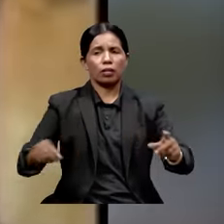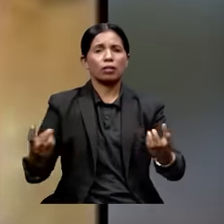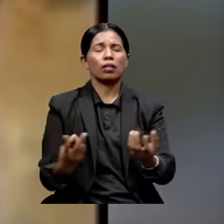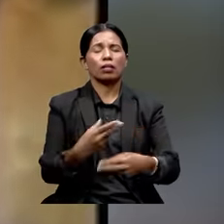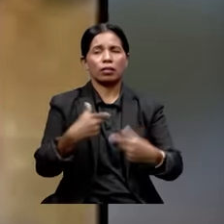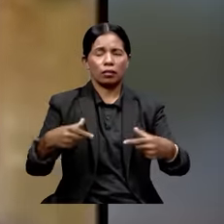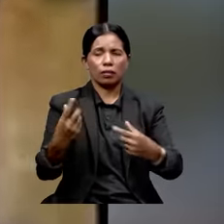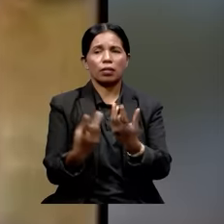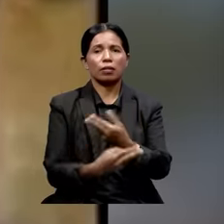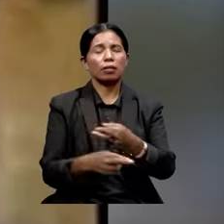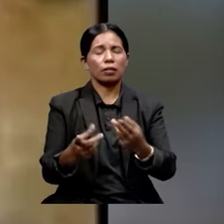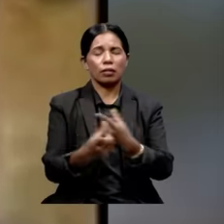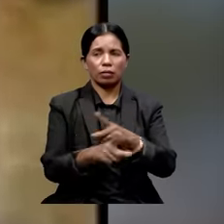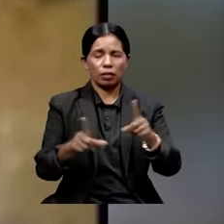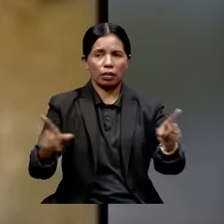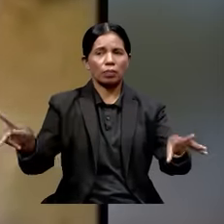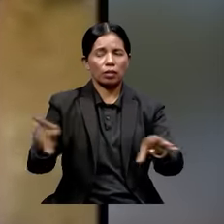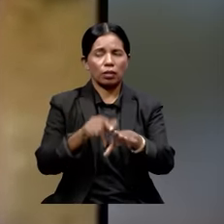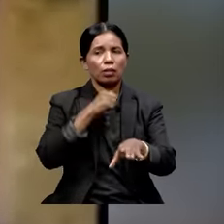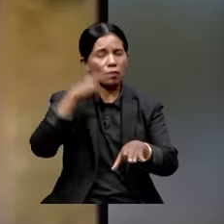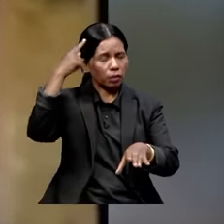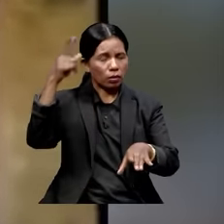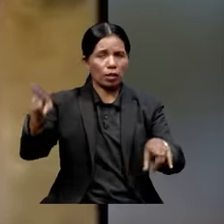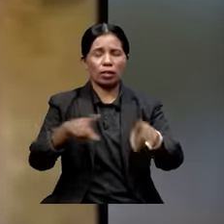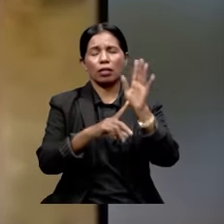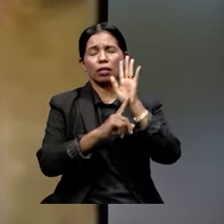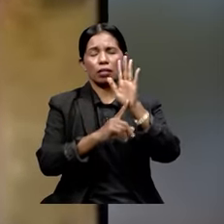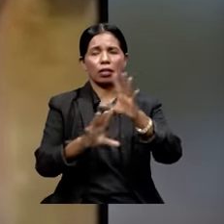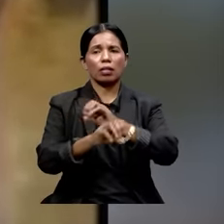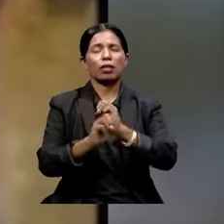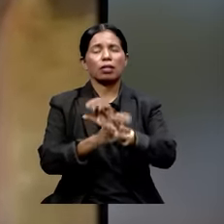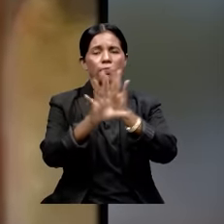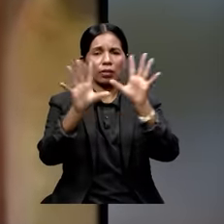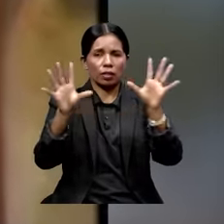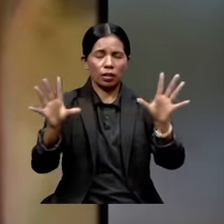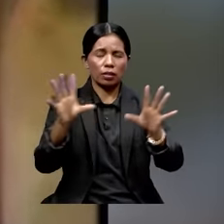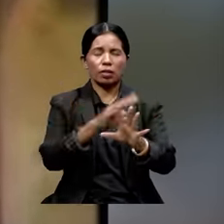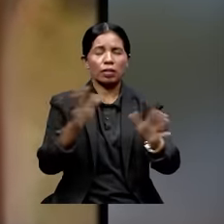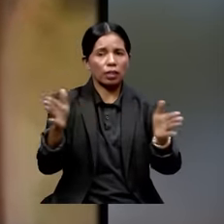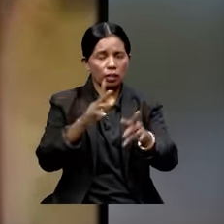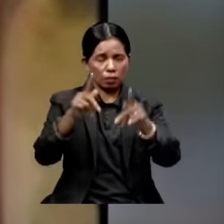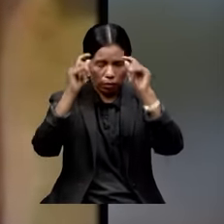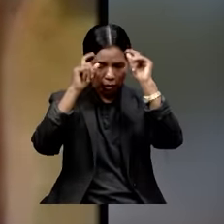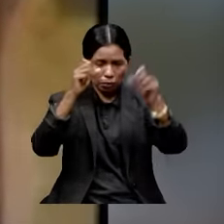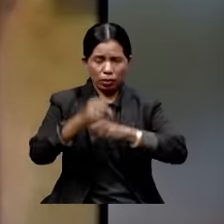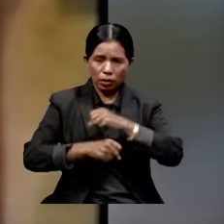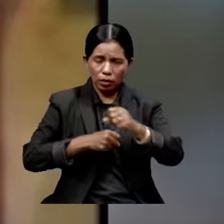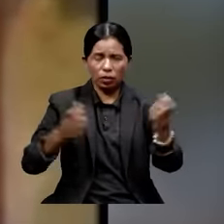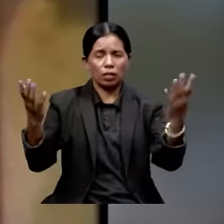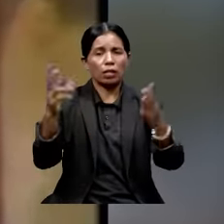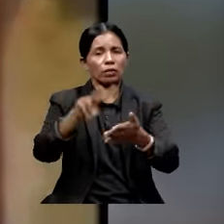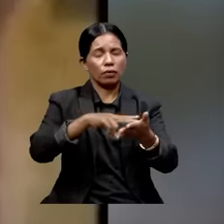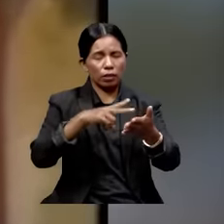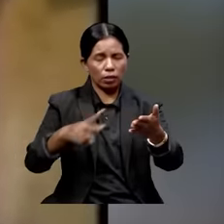libertação, presença Santo Padre e a momento ne barra nessa esperança no Naroman que ida para o povo Timor-Leste, nebe sofre e na cucun